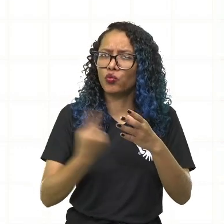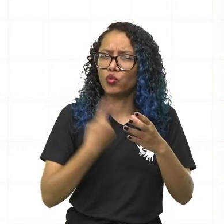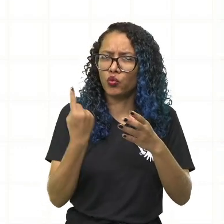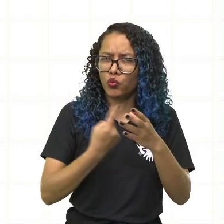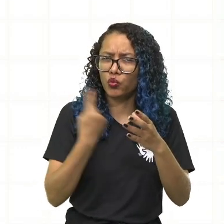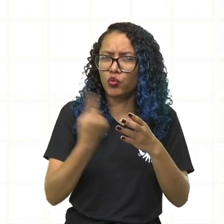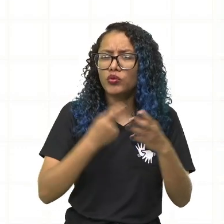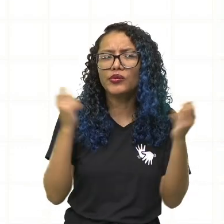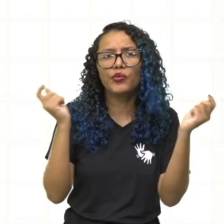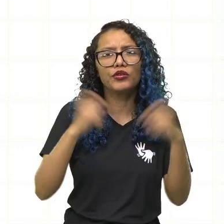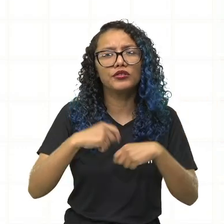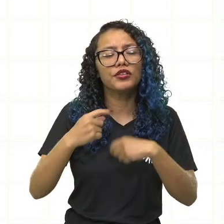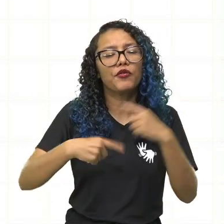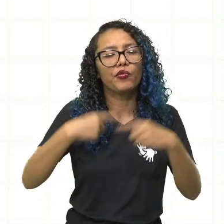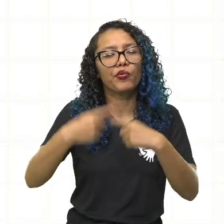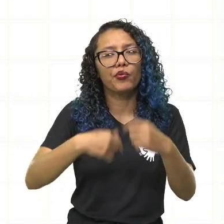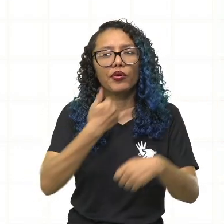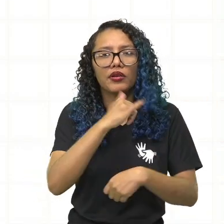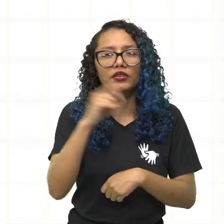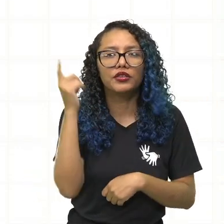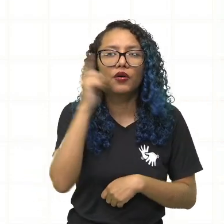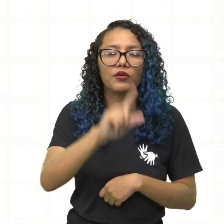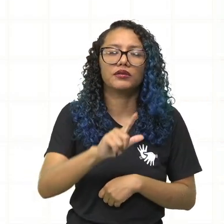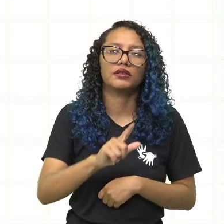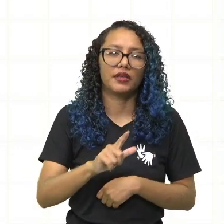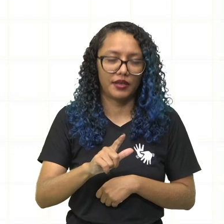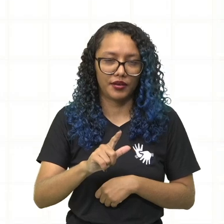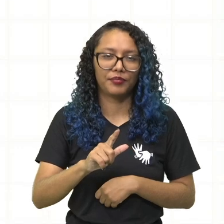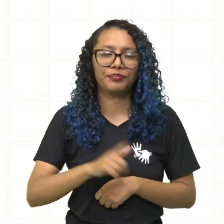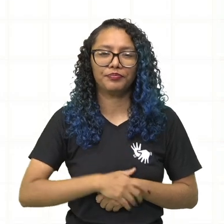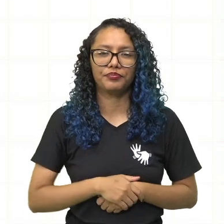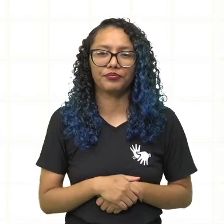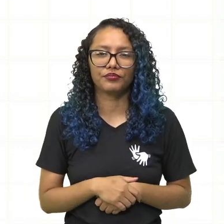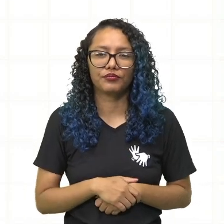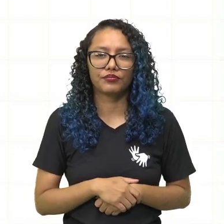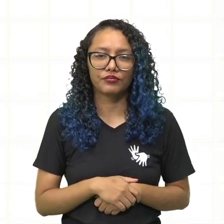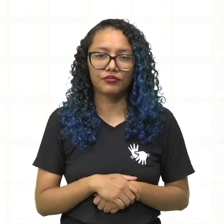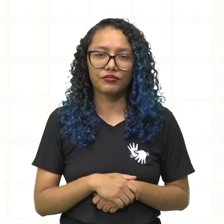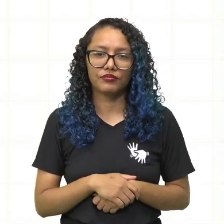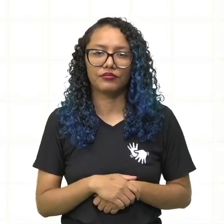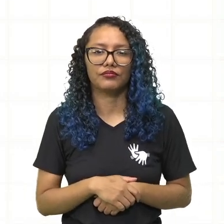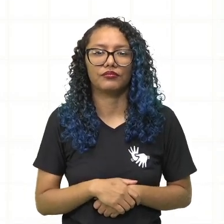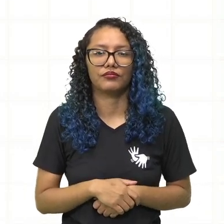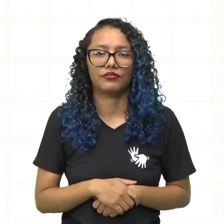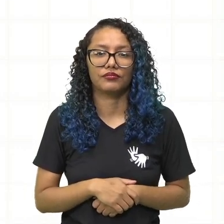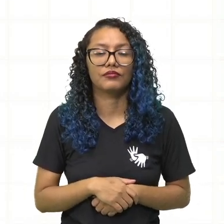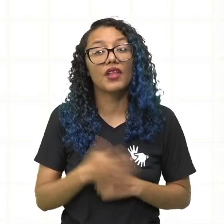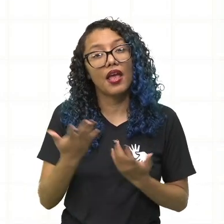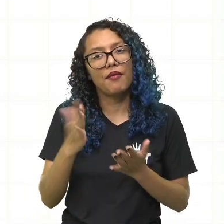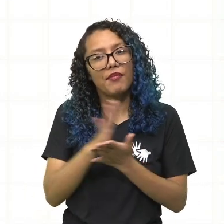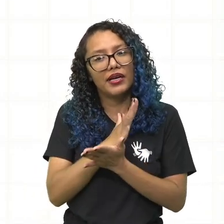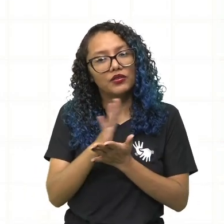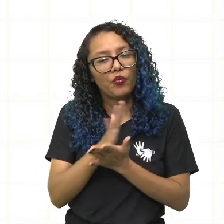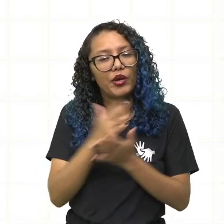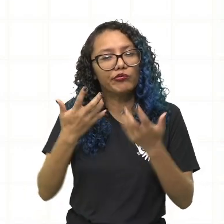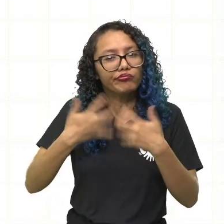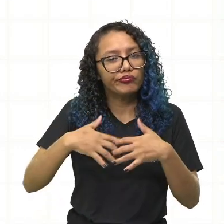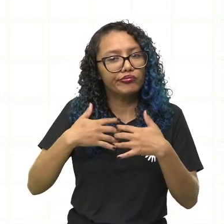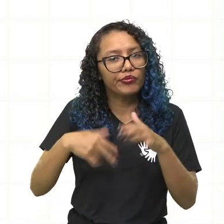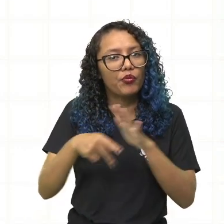que a energia elétrica seja formada, seja captada por essa hidrelétrica, né? Então, basicamente assim que funciona. Então, é